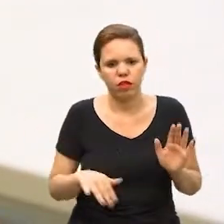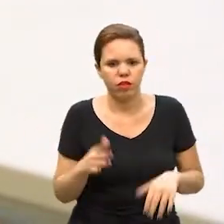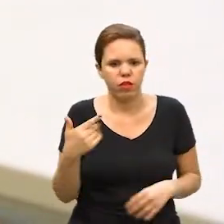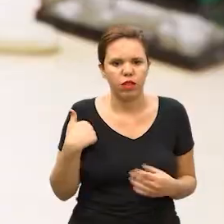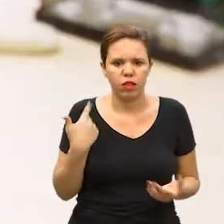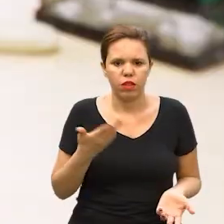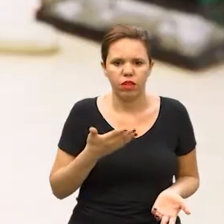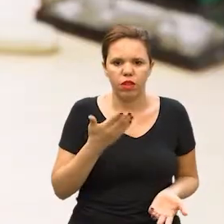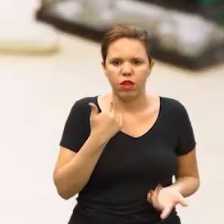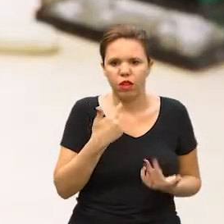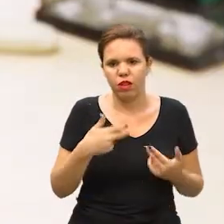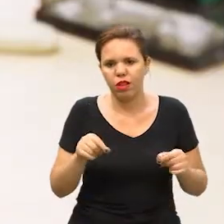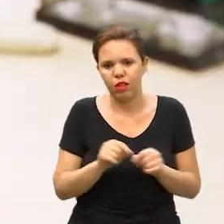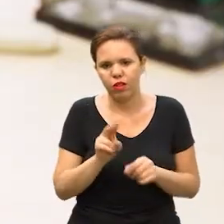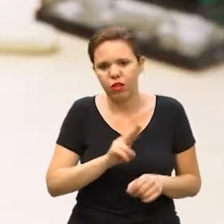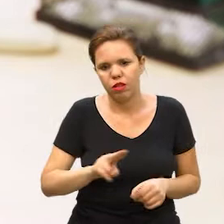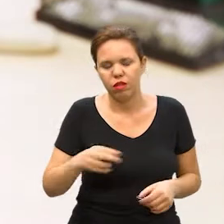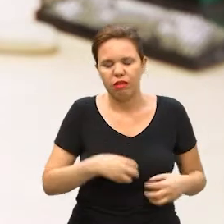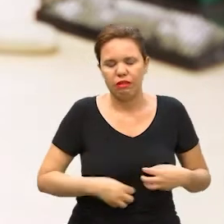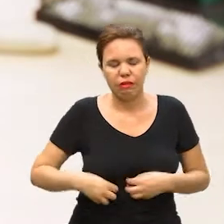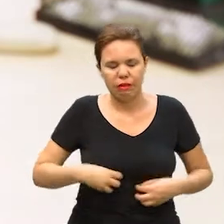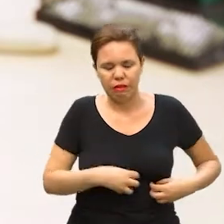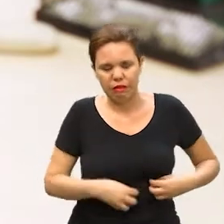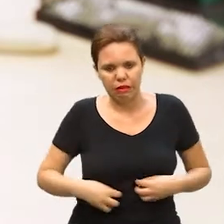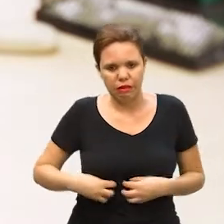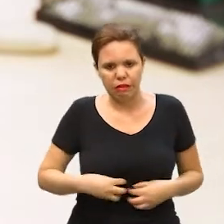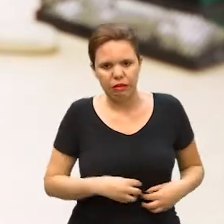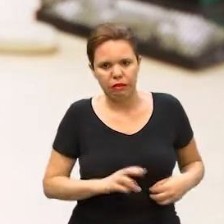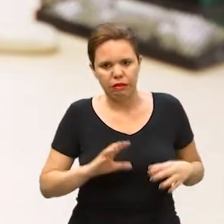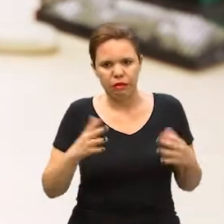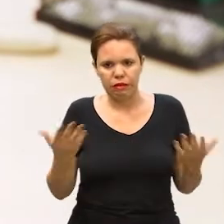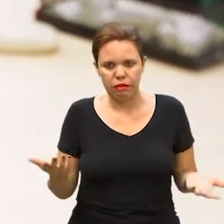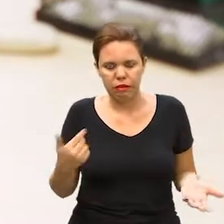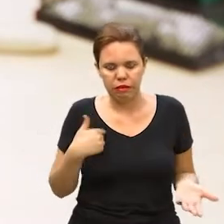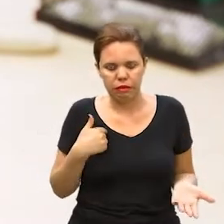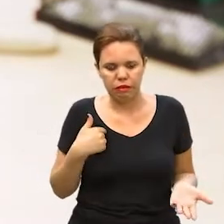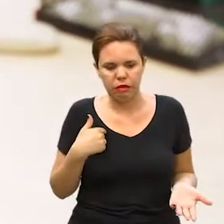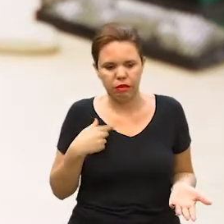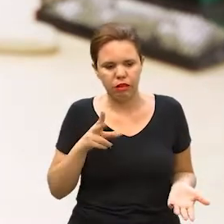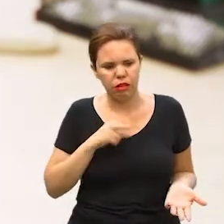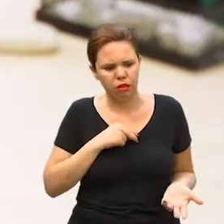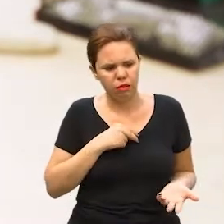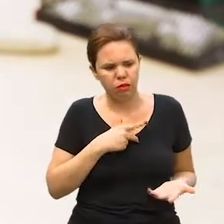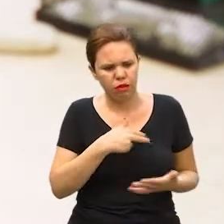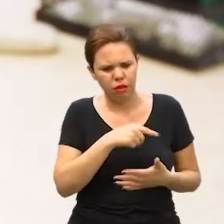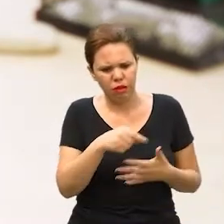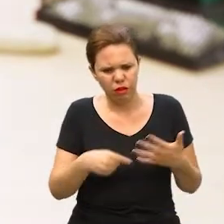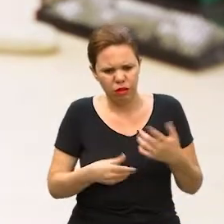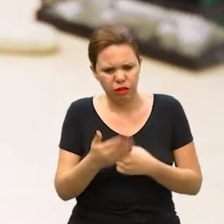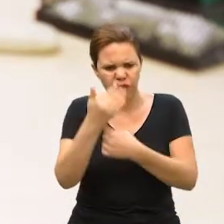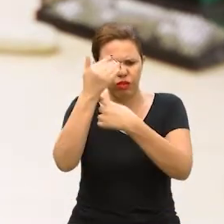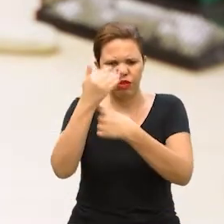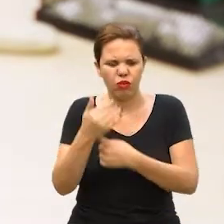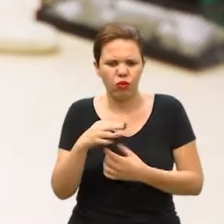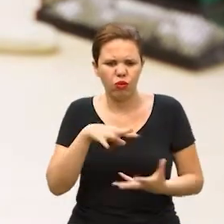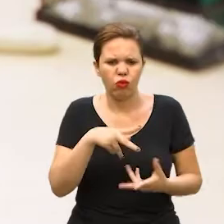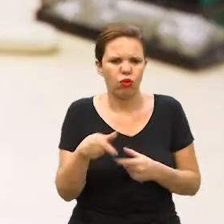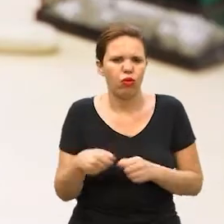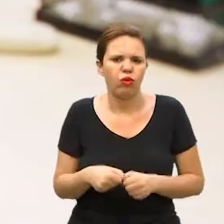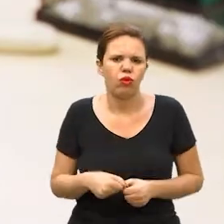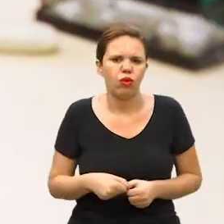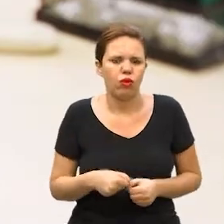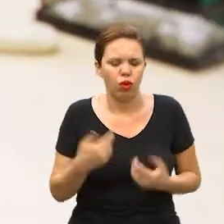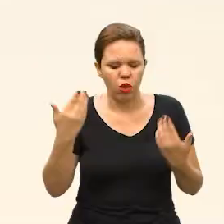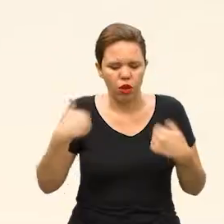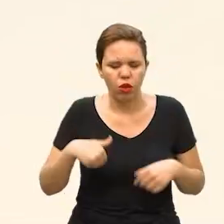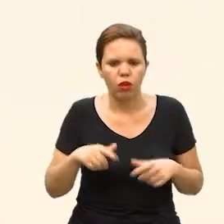consumindo o alimento, passando mal, e eu me deparando, nossa, tanta tecnologia no mundo, tanta inovação. Eu estou